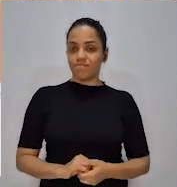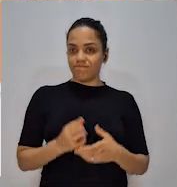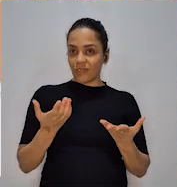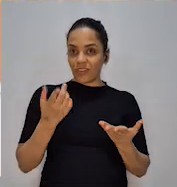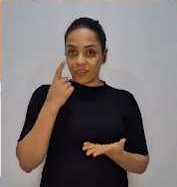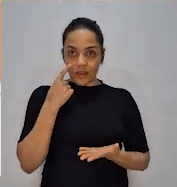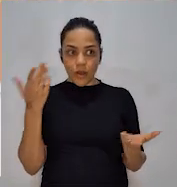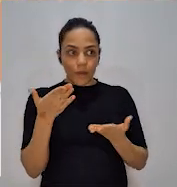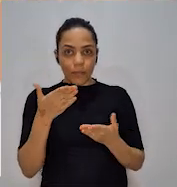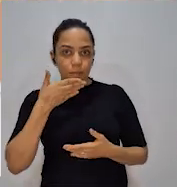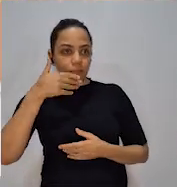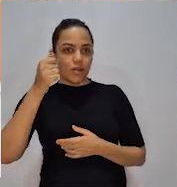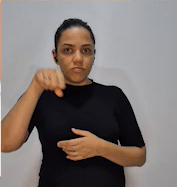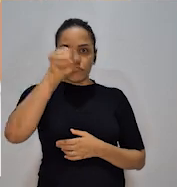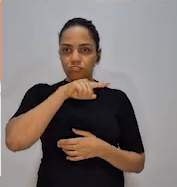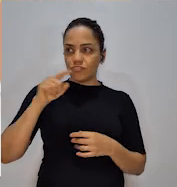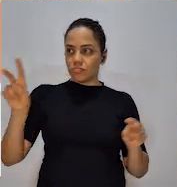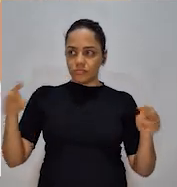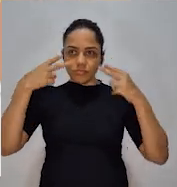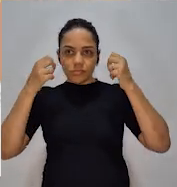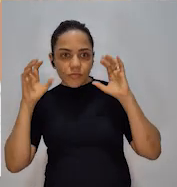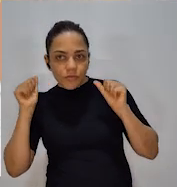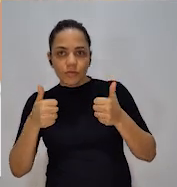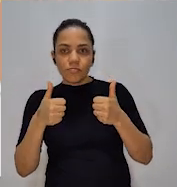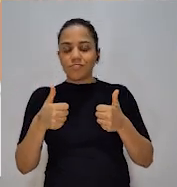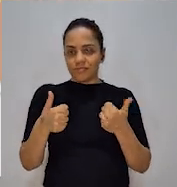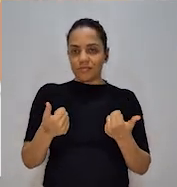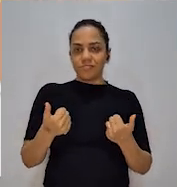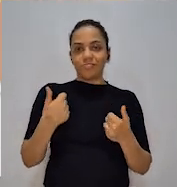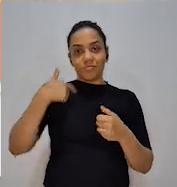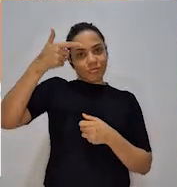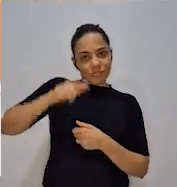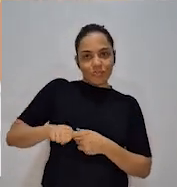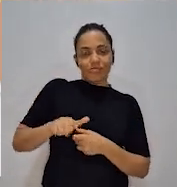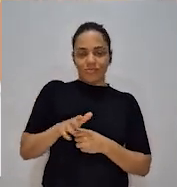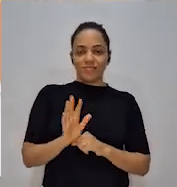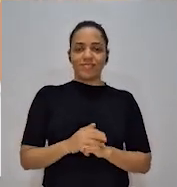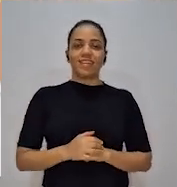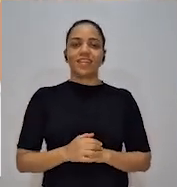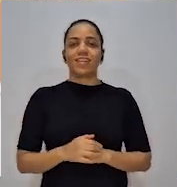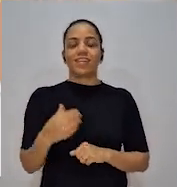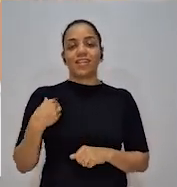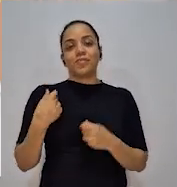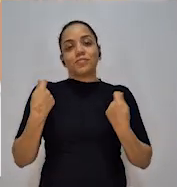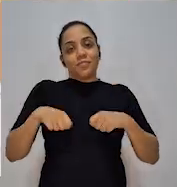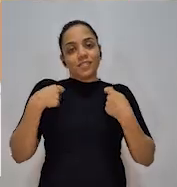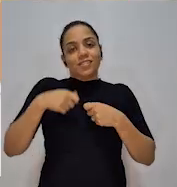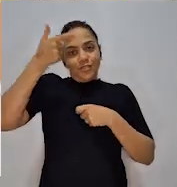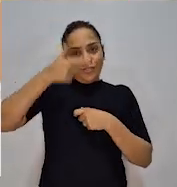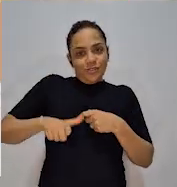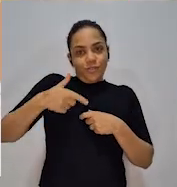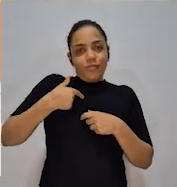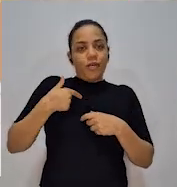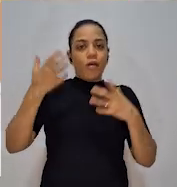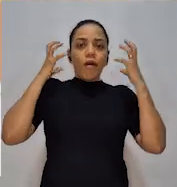Olha, vê se agora melhorou, as pessoas ouviram? Bom, acho melhor repetir, né? Bom, eu preciso então repetir, meu